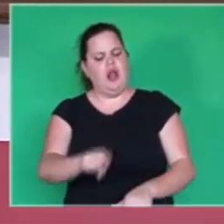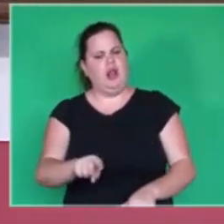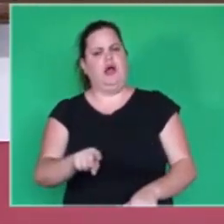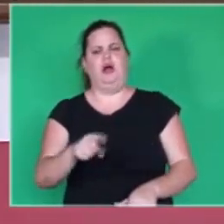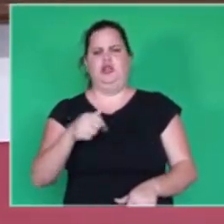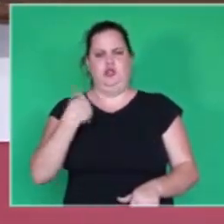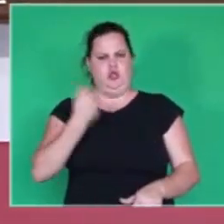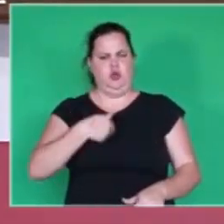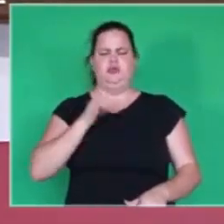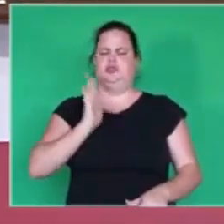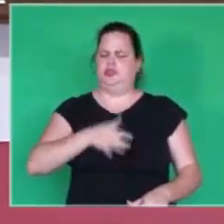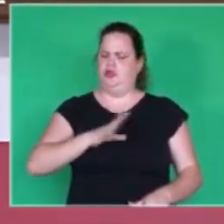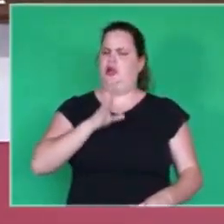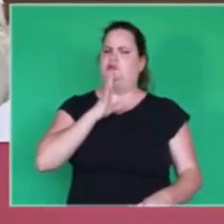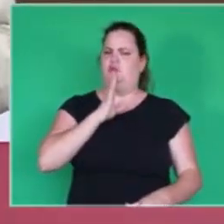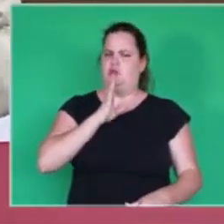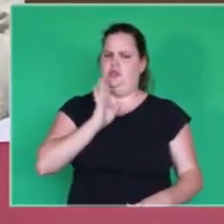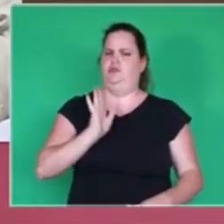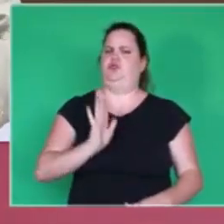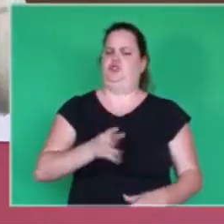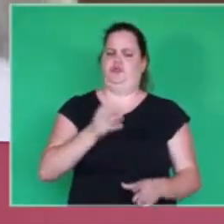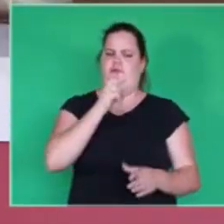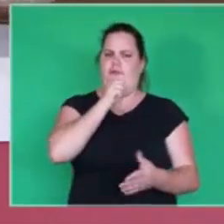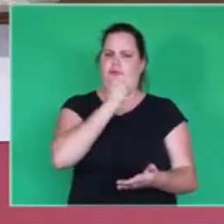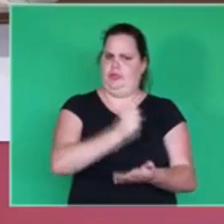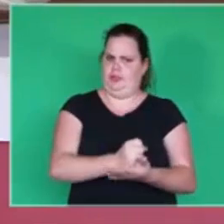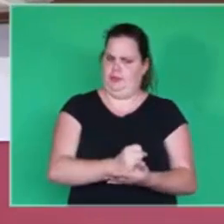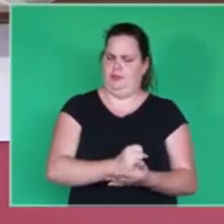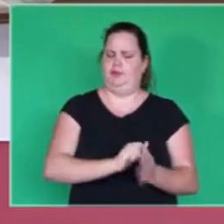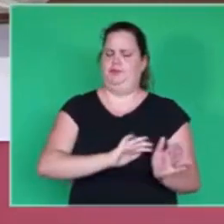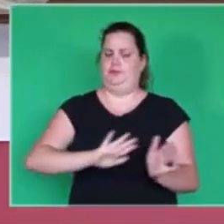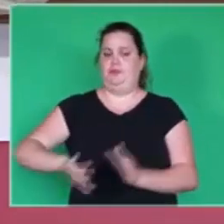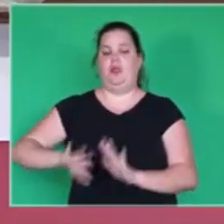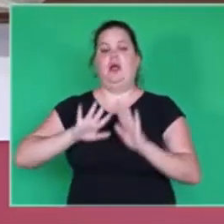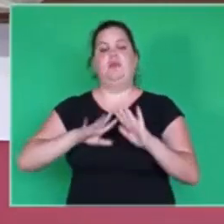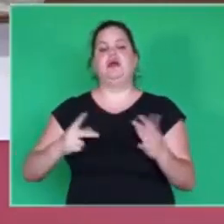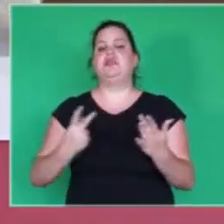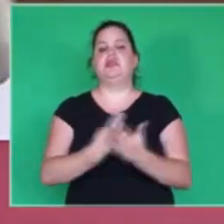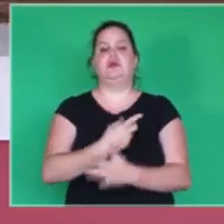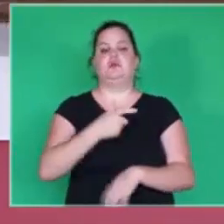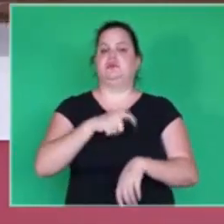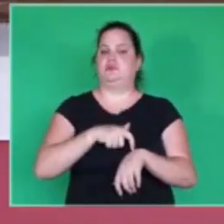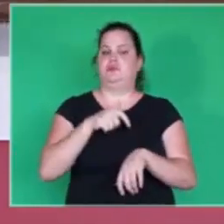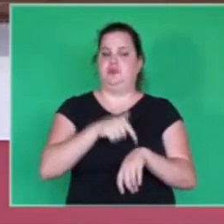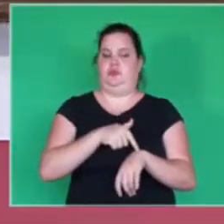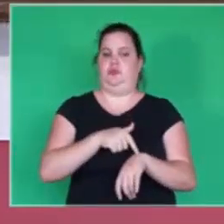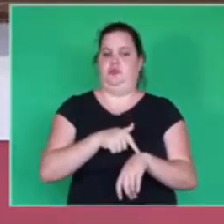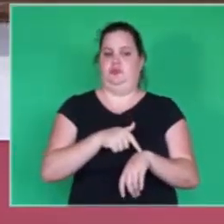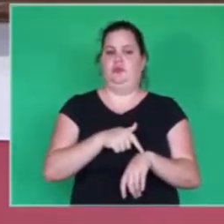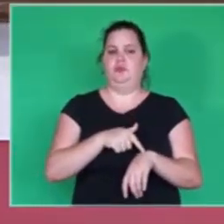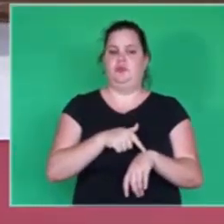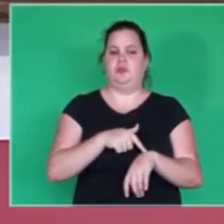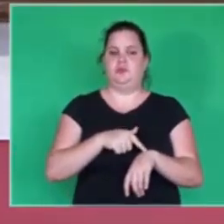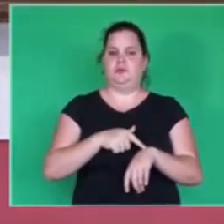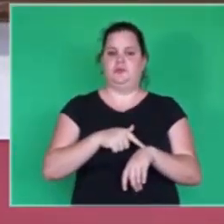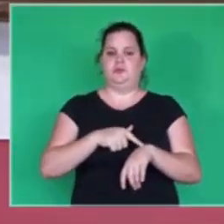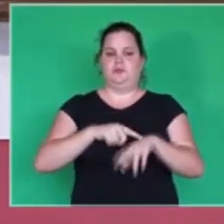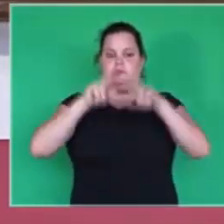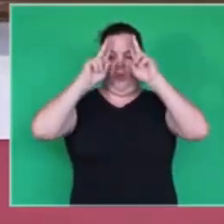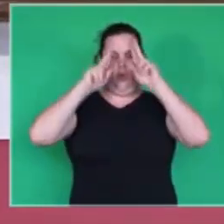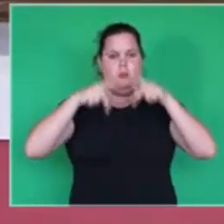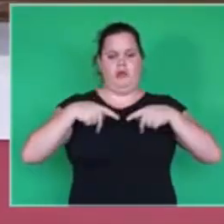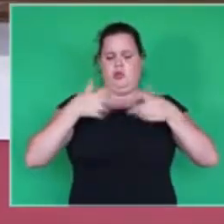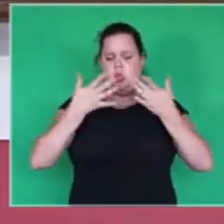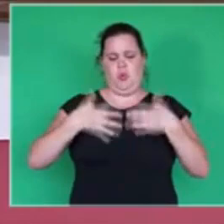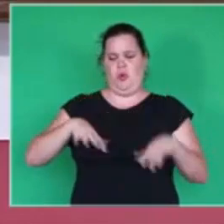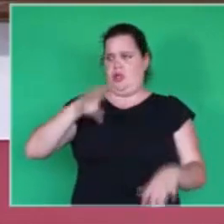Velho Testamento. Acontece que, em determinado tempo, o homem não quis mais ouvir a